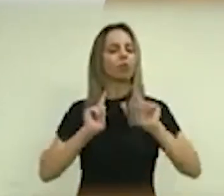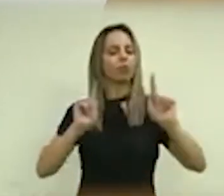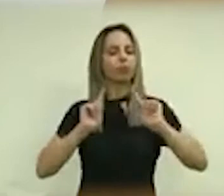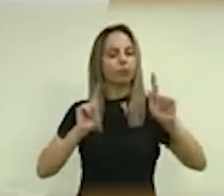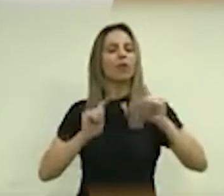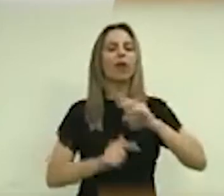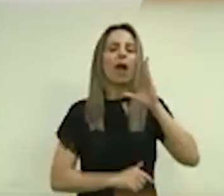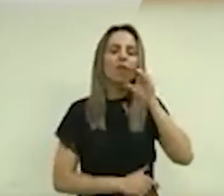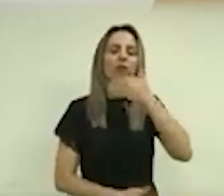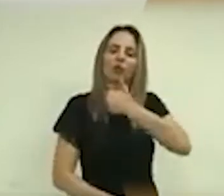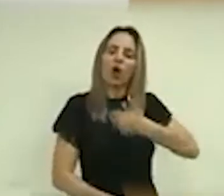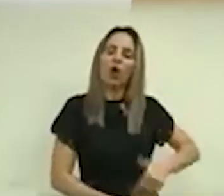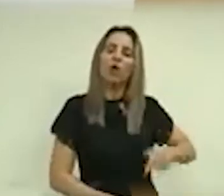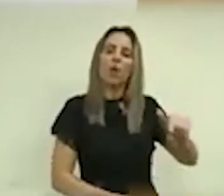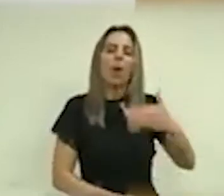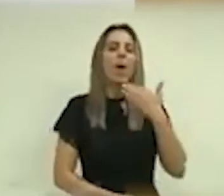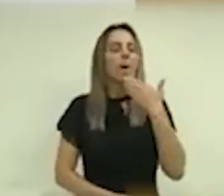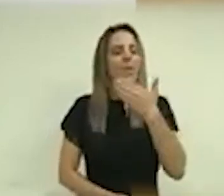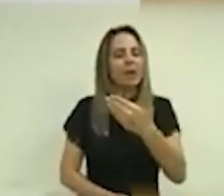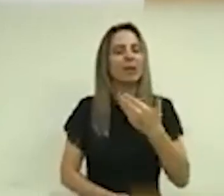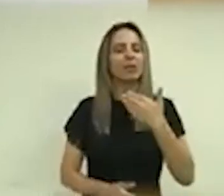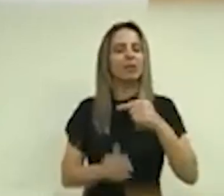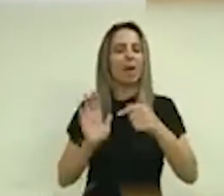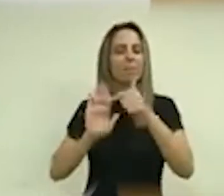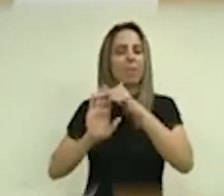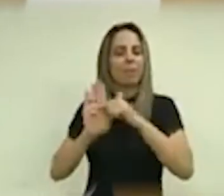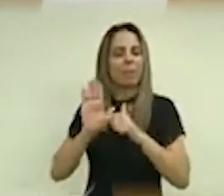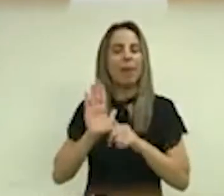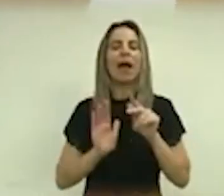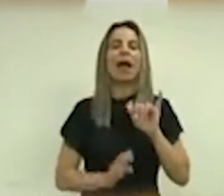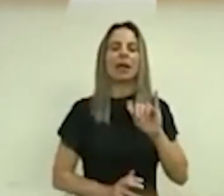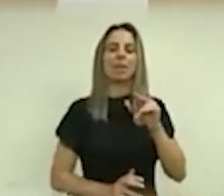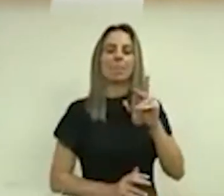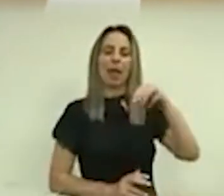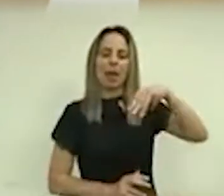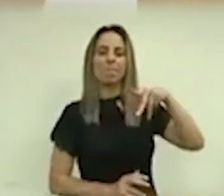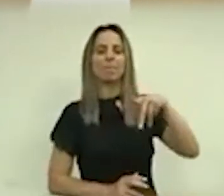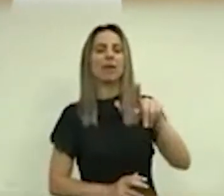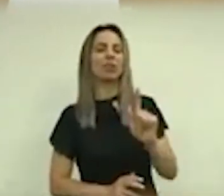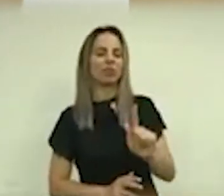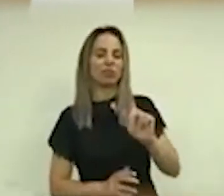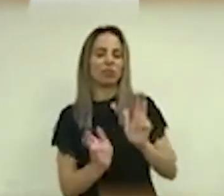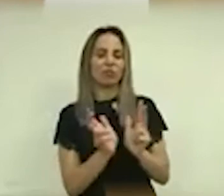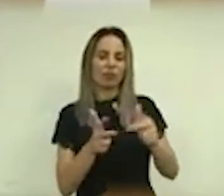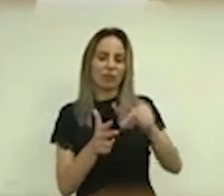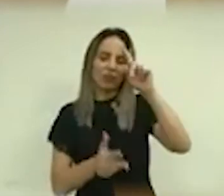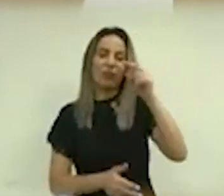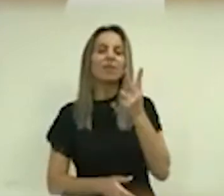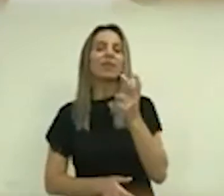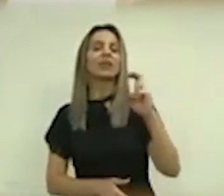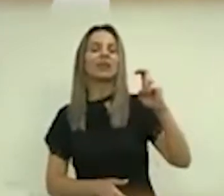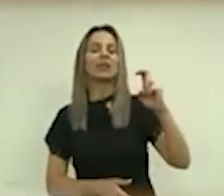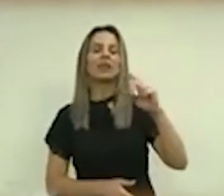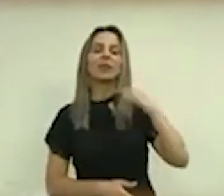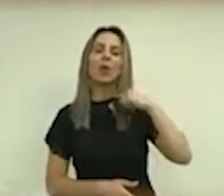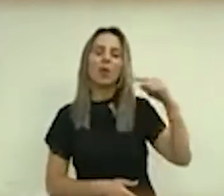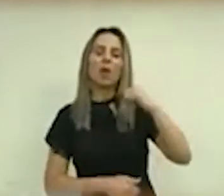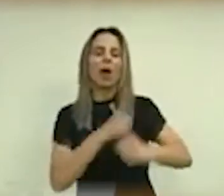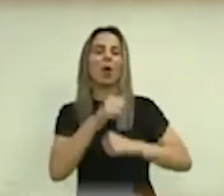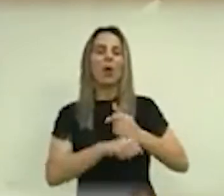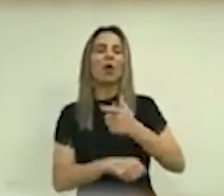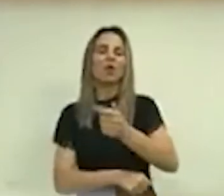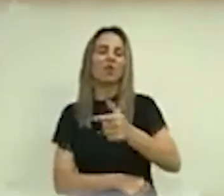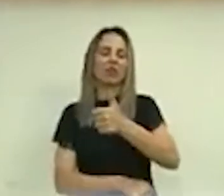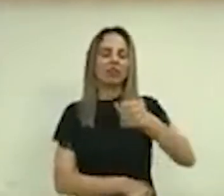dos servidores os pedidos dos funcionários do IPMPG. Sala Emancipadora Oswaldo Tosca, 25 de maio de 2021, Wellington